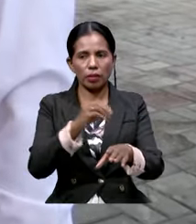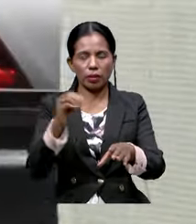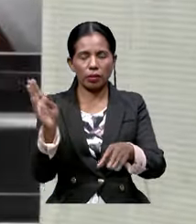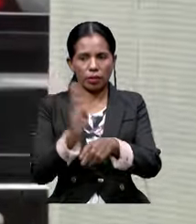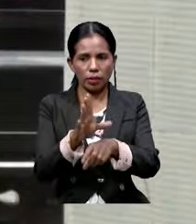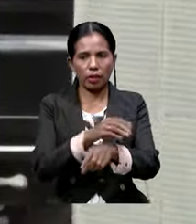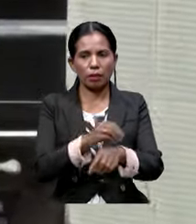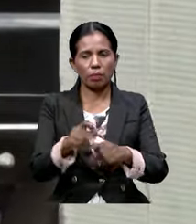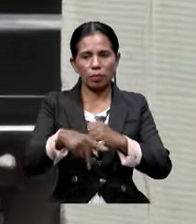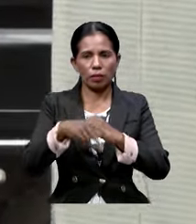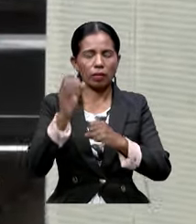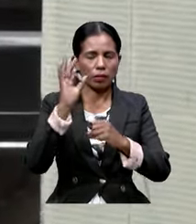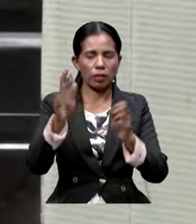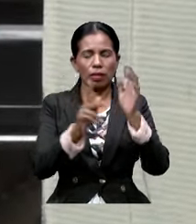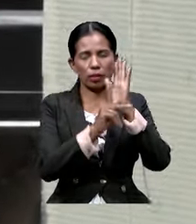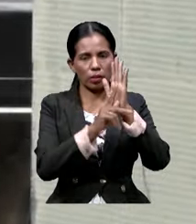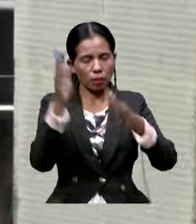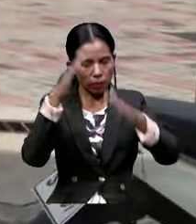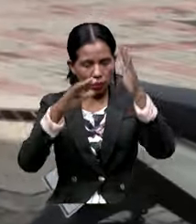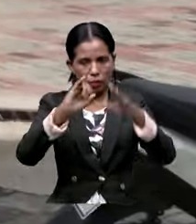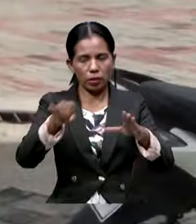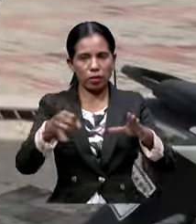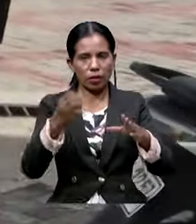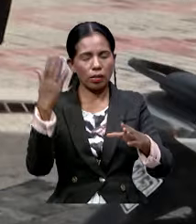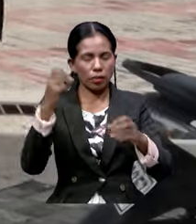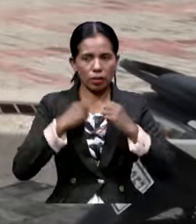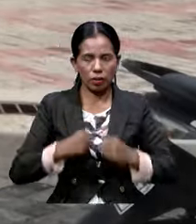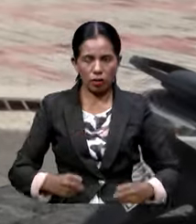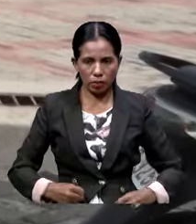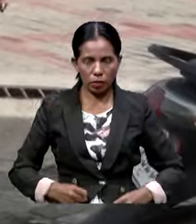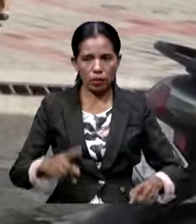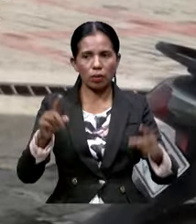negócio, Fretilin Mos queixa o problema geral e a área de saúde, liga